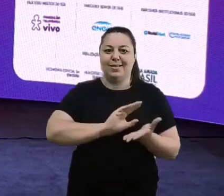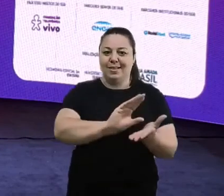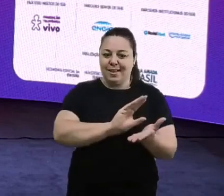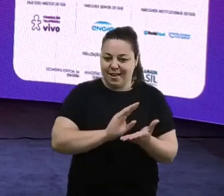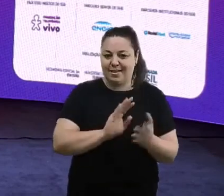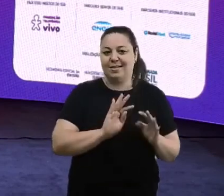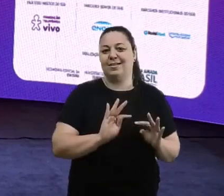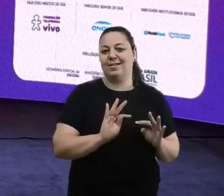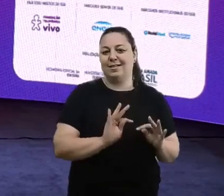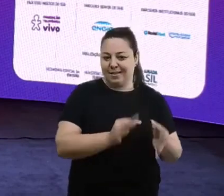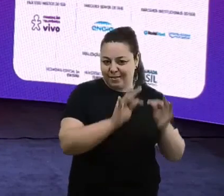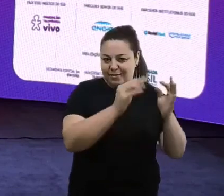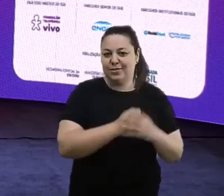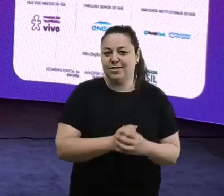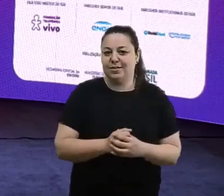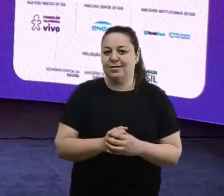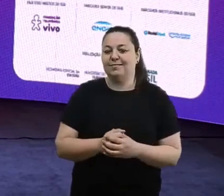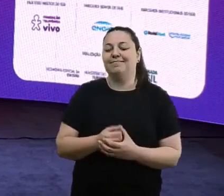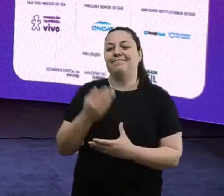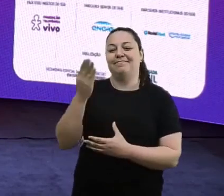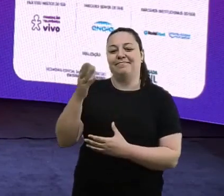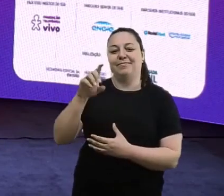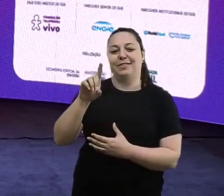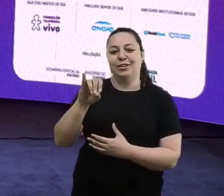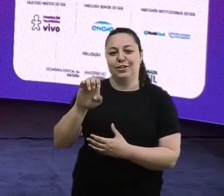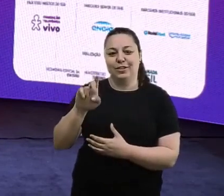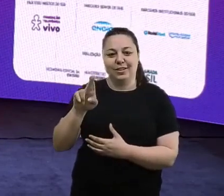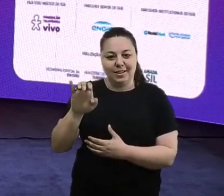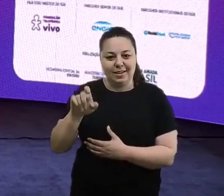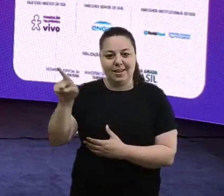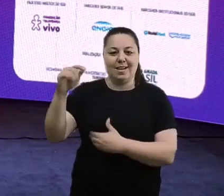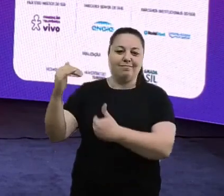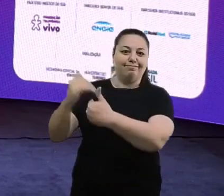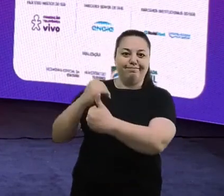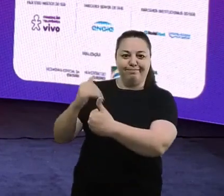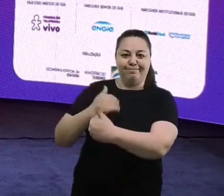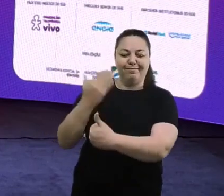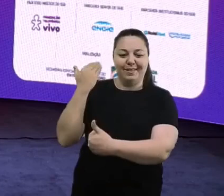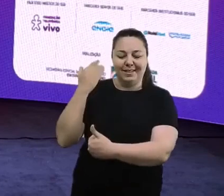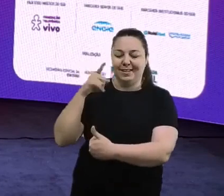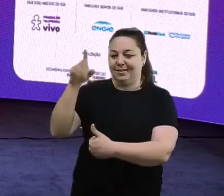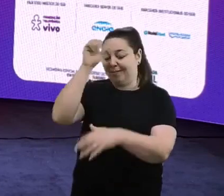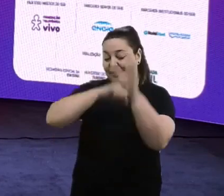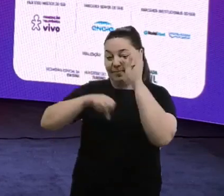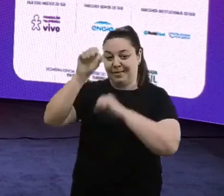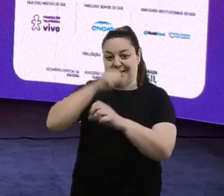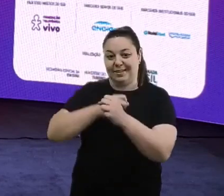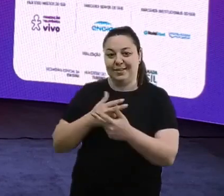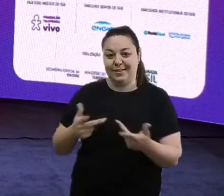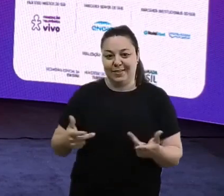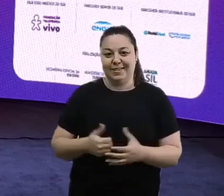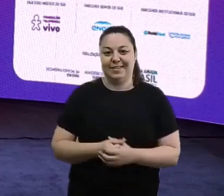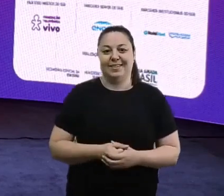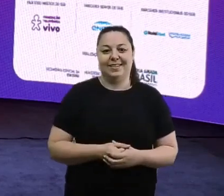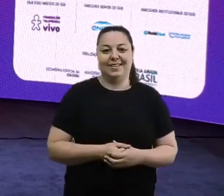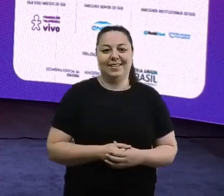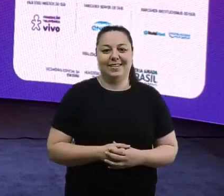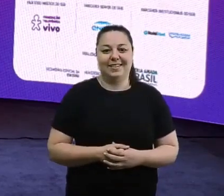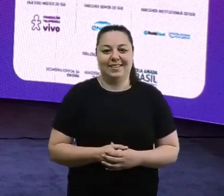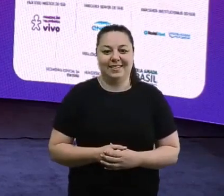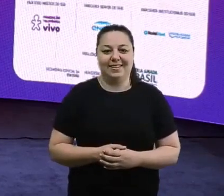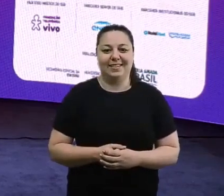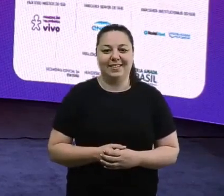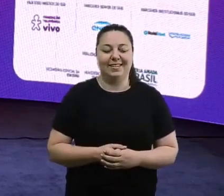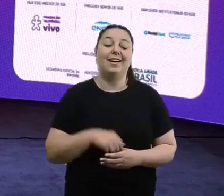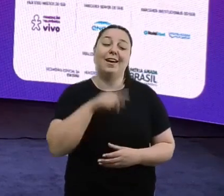a minha mentora. Aprendi tudo com ela. Maravilhosa. E vocês, tu minha mentora de impacto